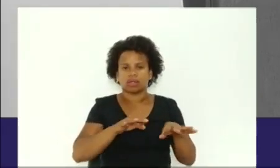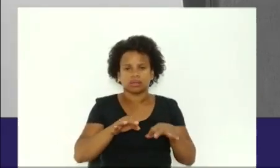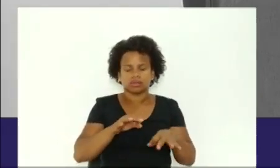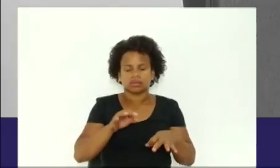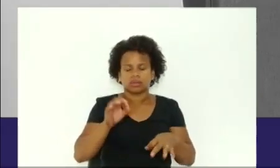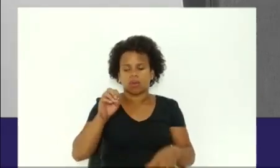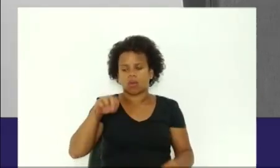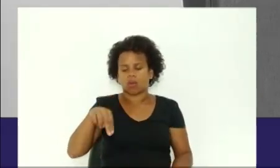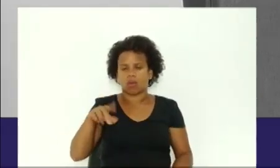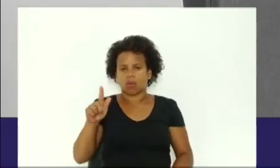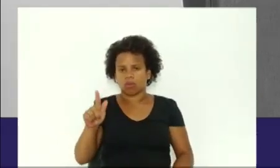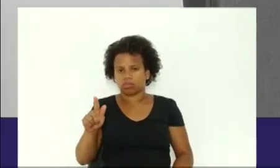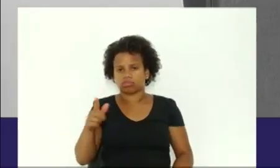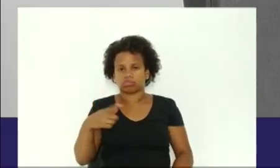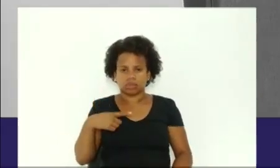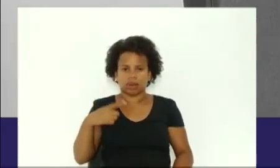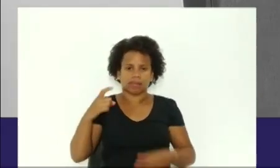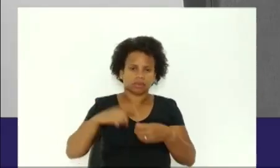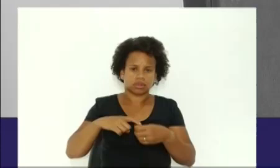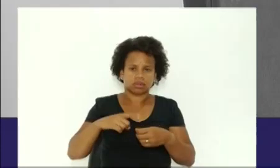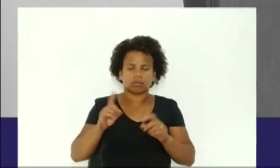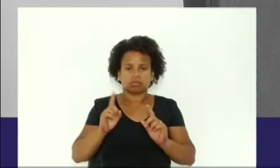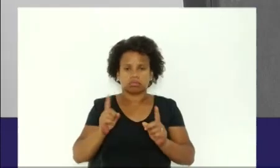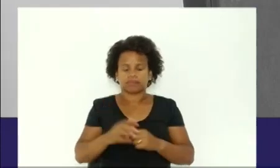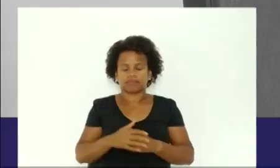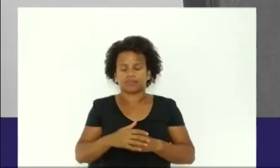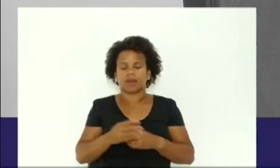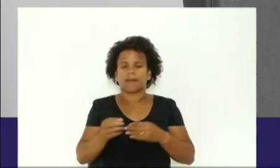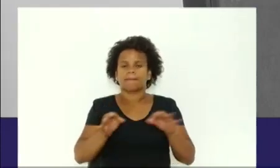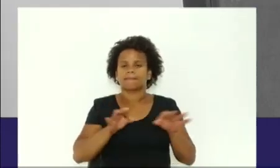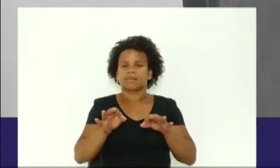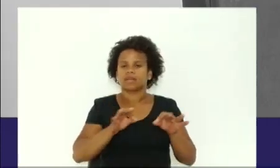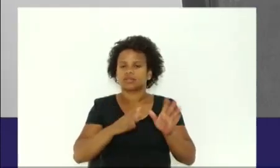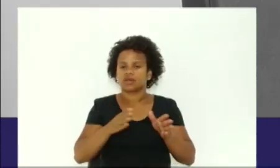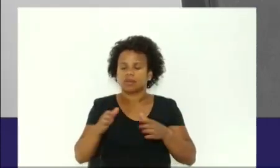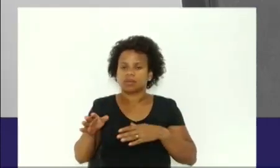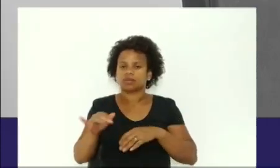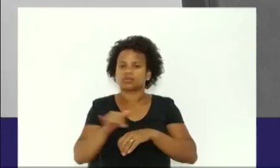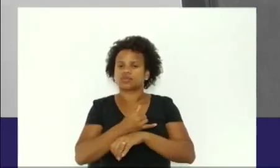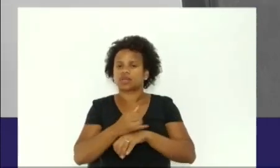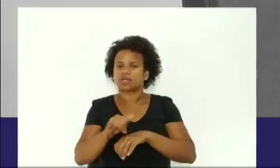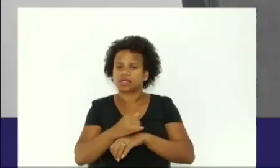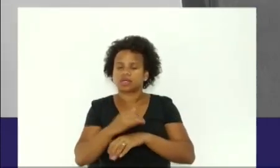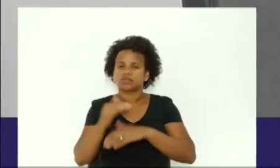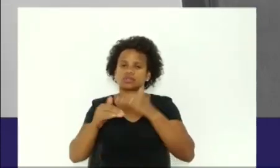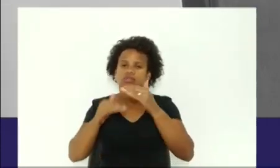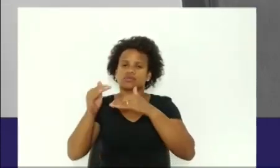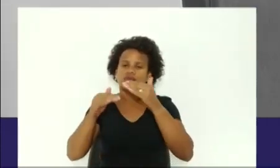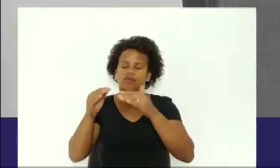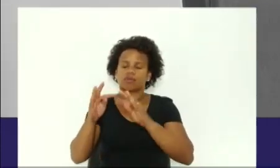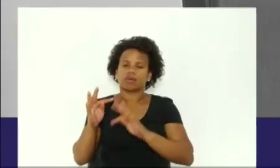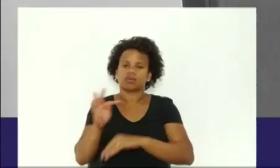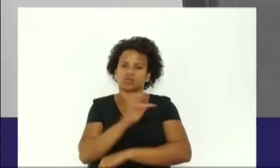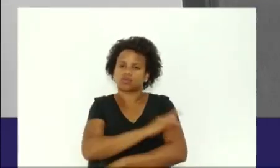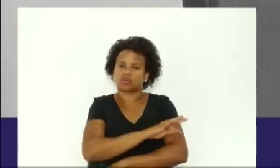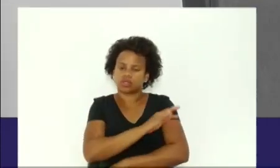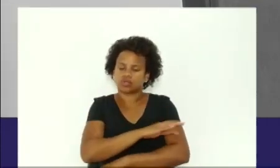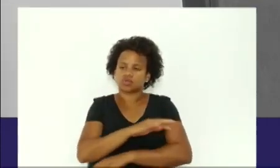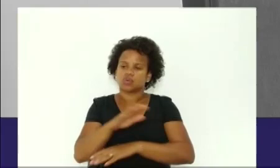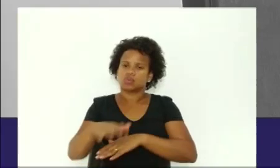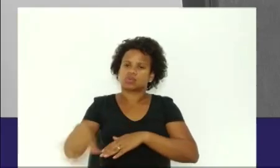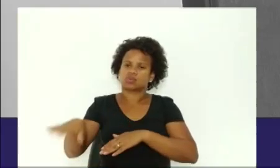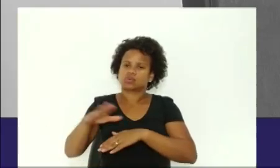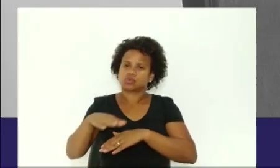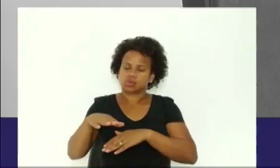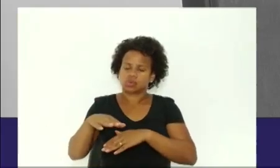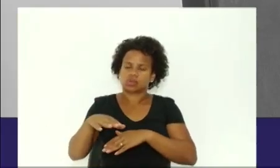governamentais? Como é feito o planejamento estratégico do desenvolvimento turístico na zona de interesse turístico